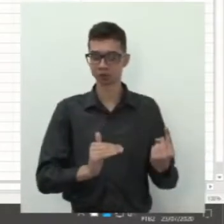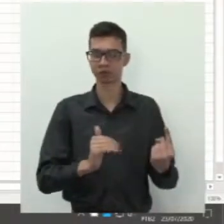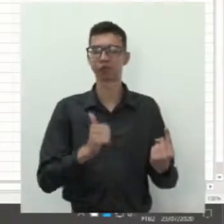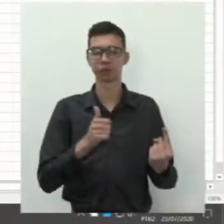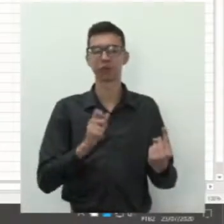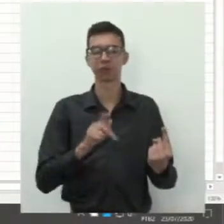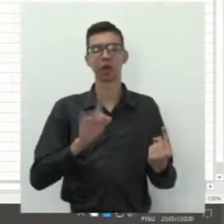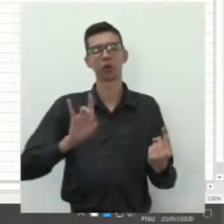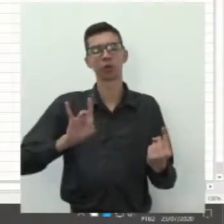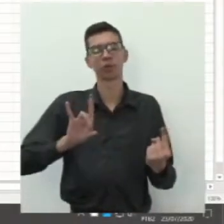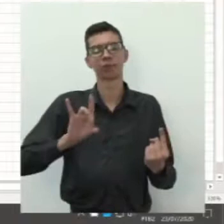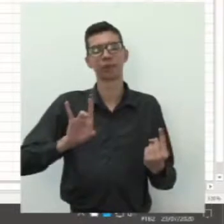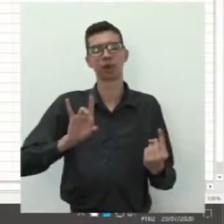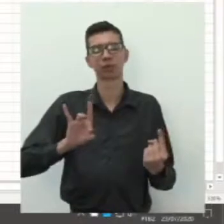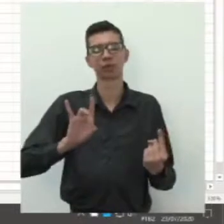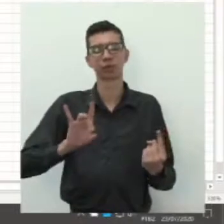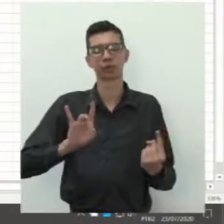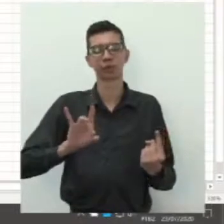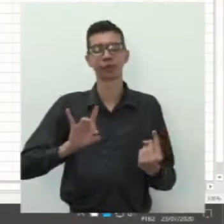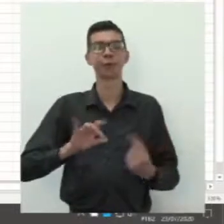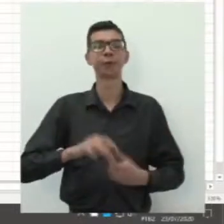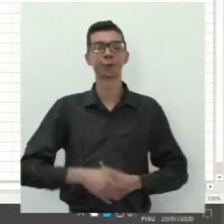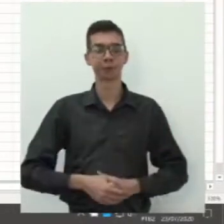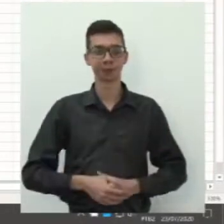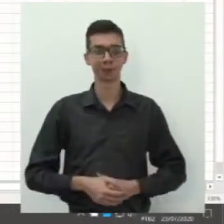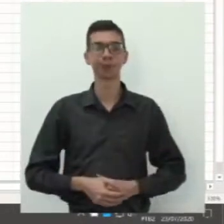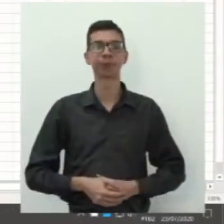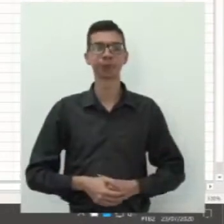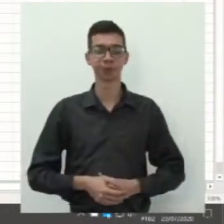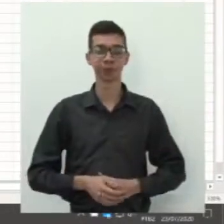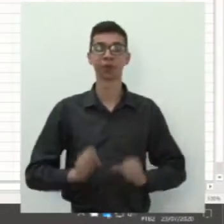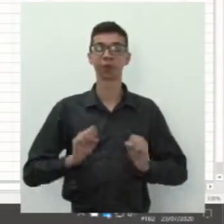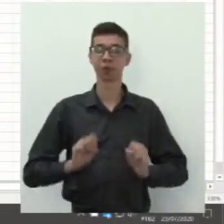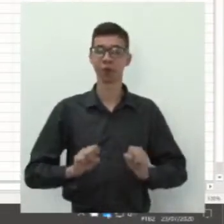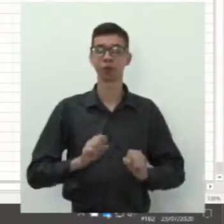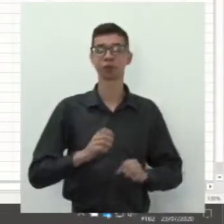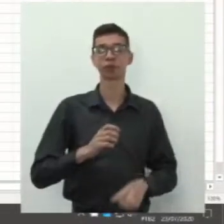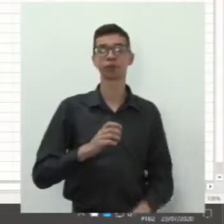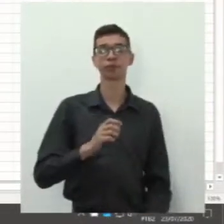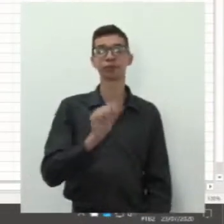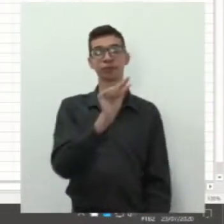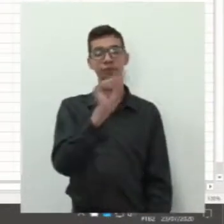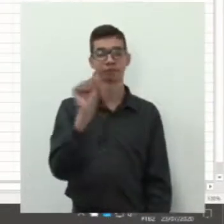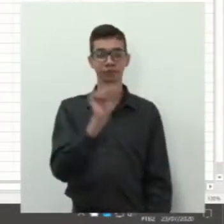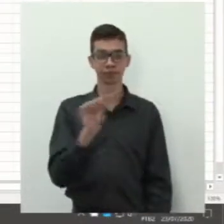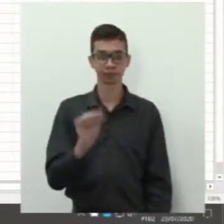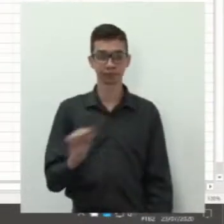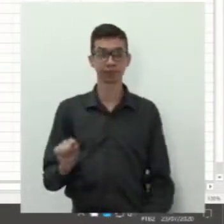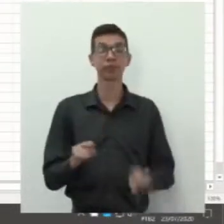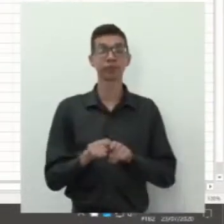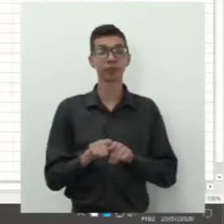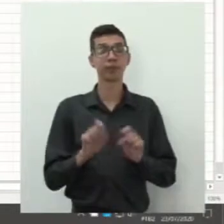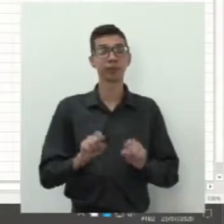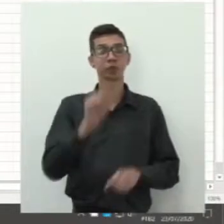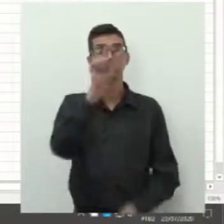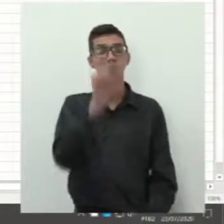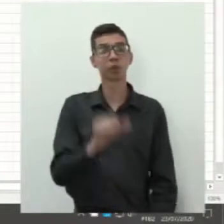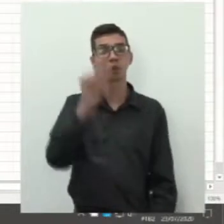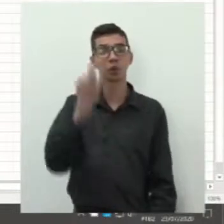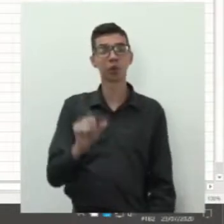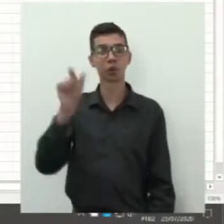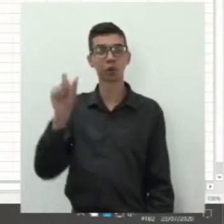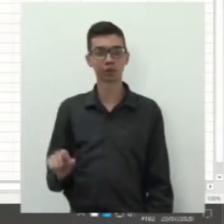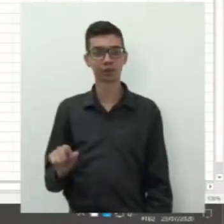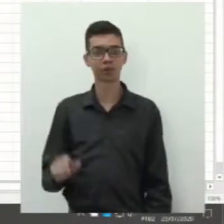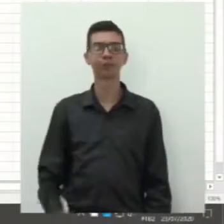recontagem automaticamente. Então, eu inseri linhas e posso inserir colunas, tá? Como ele trabalha por